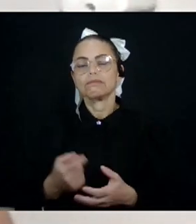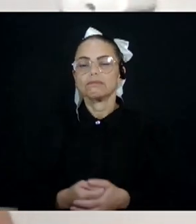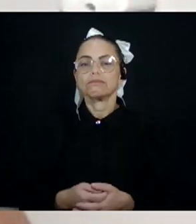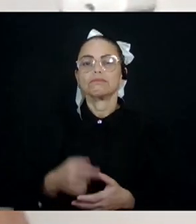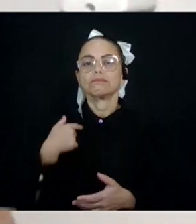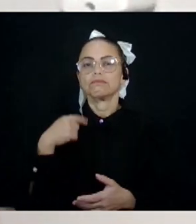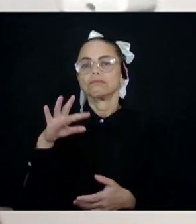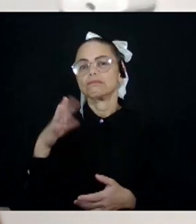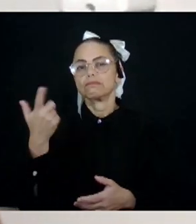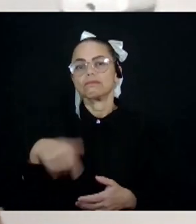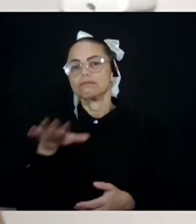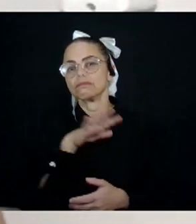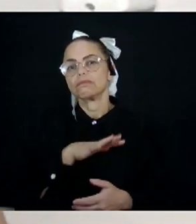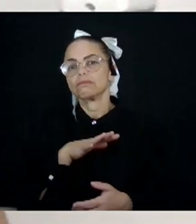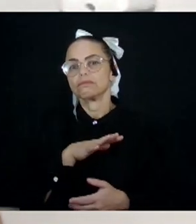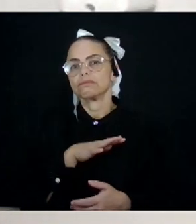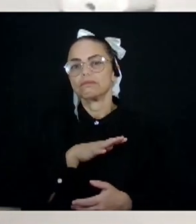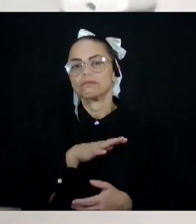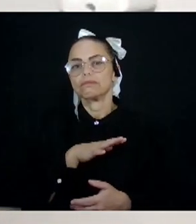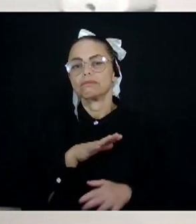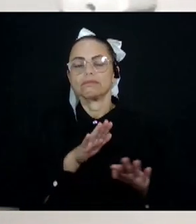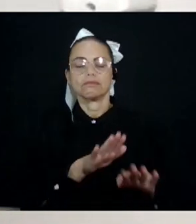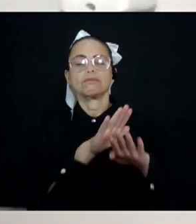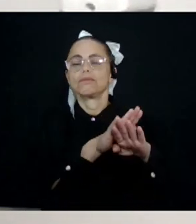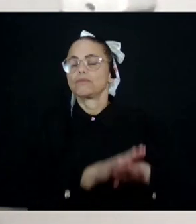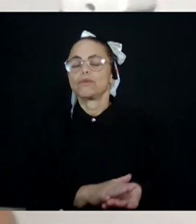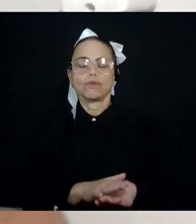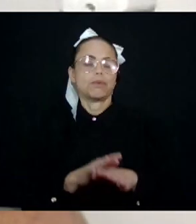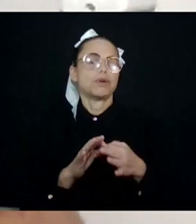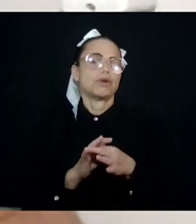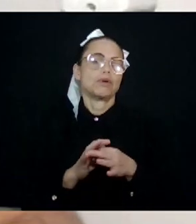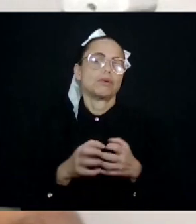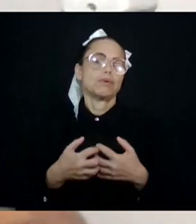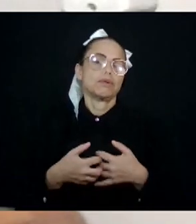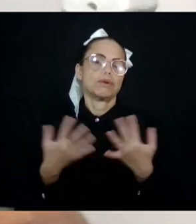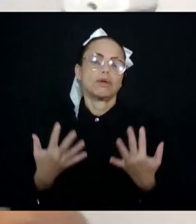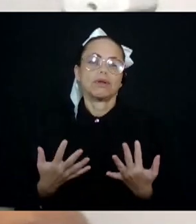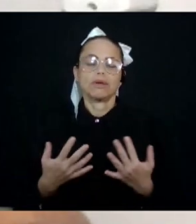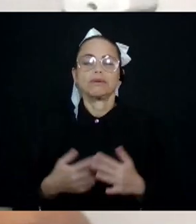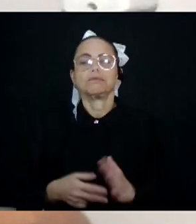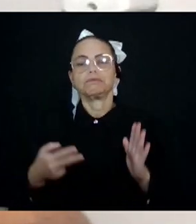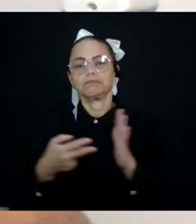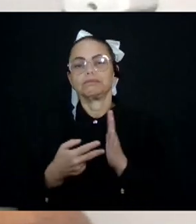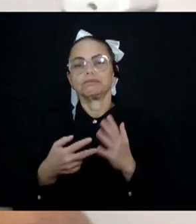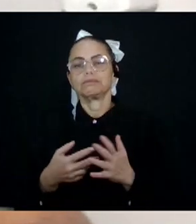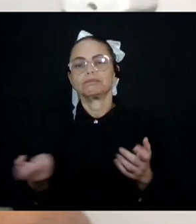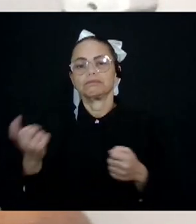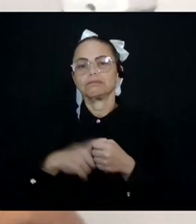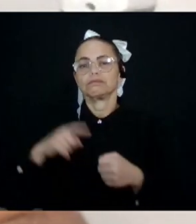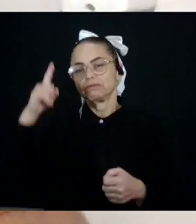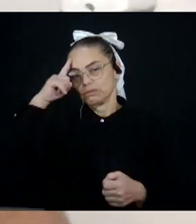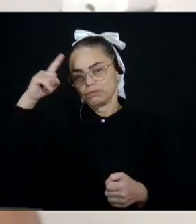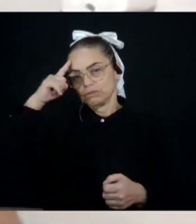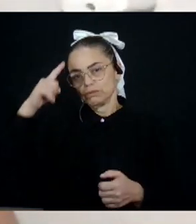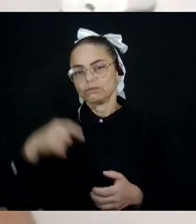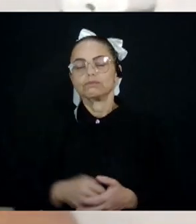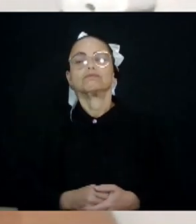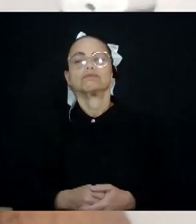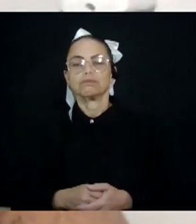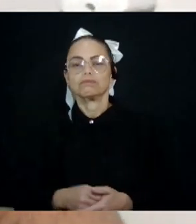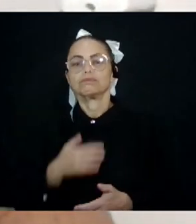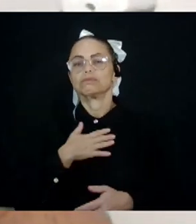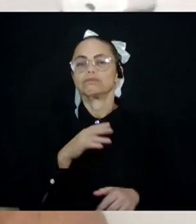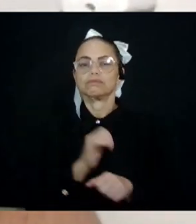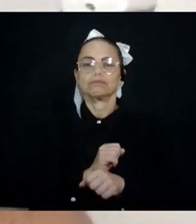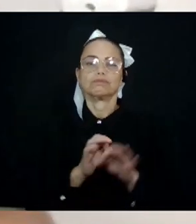naquele momento, aproveitar aquele momento. Então, isso, quando vem a volta da rotina, eu paro para planejar, para